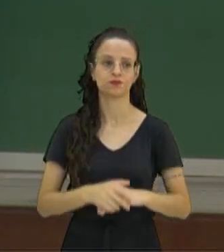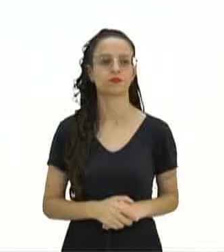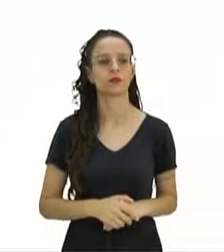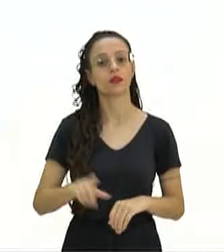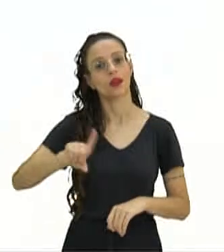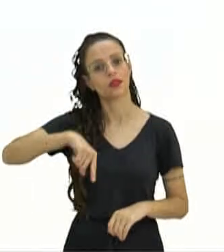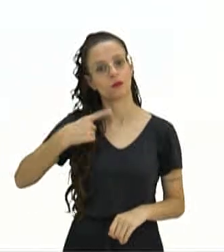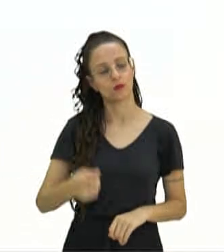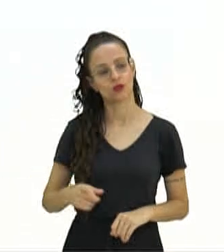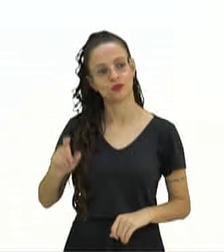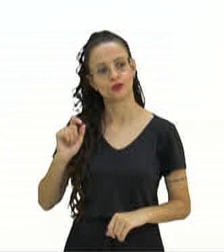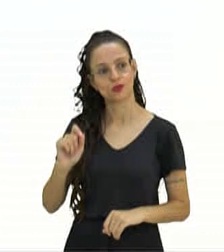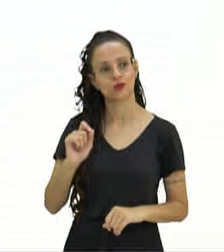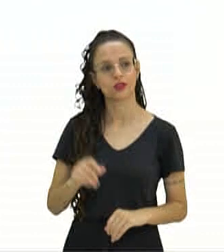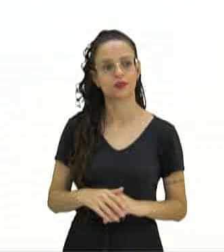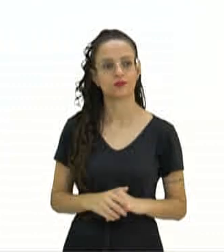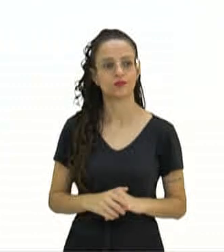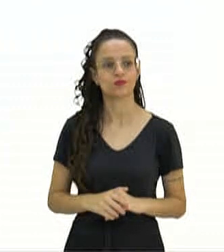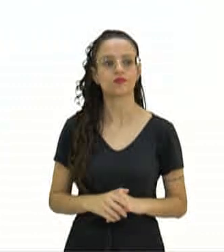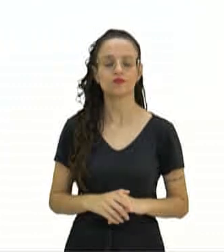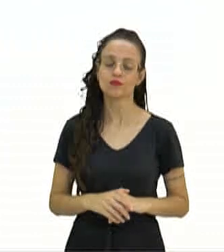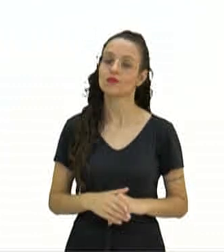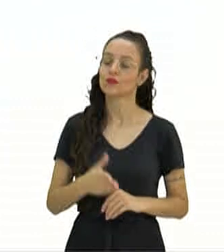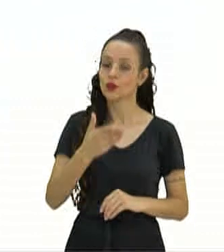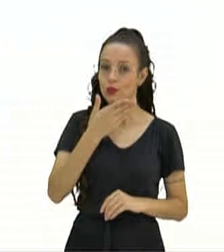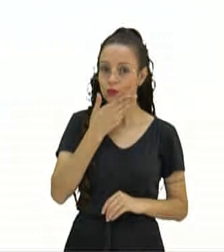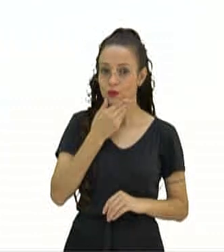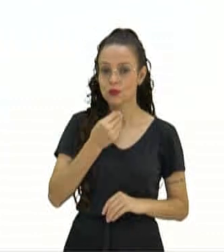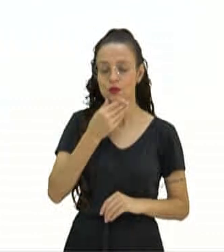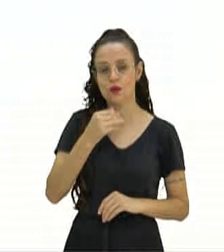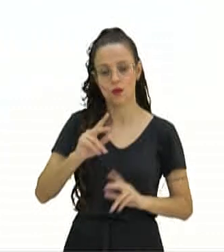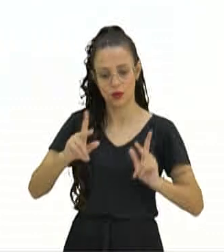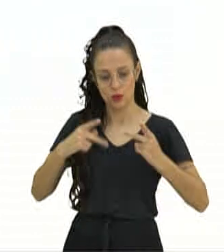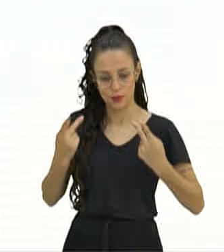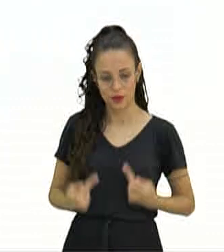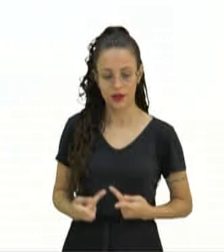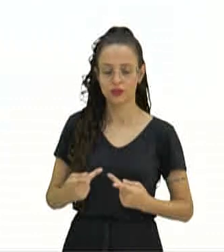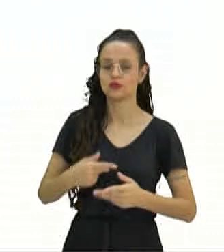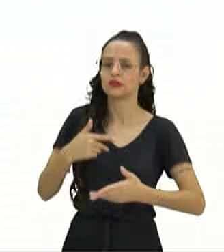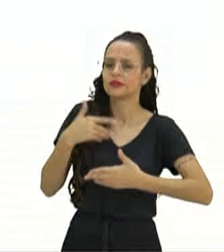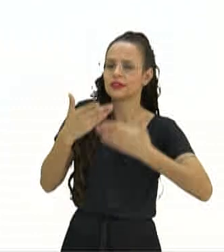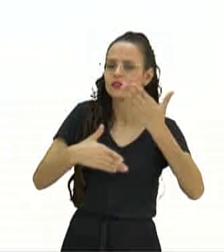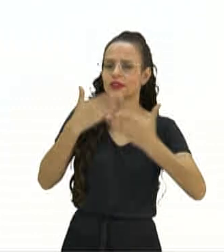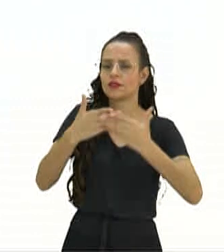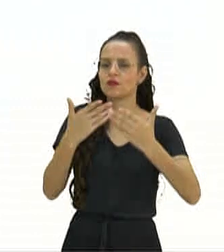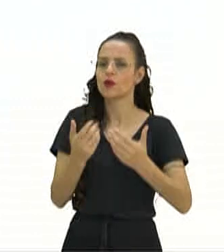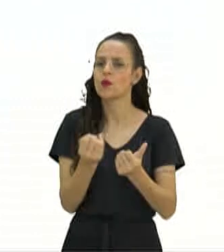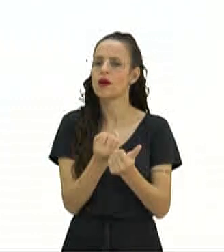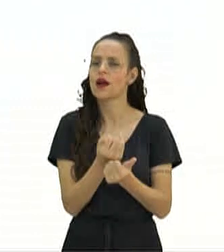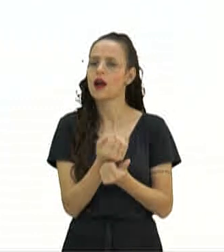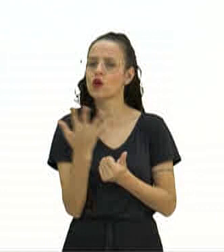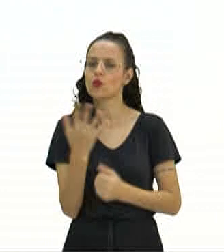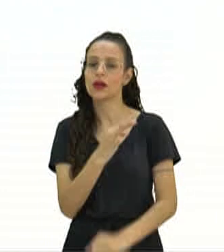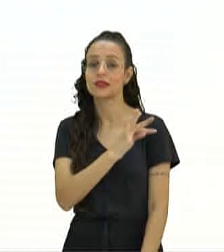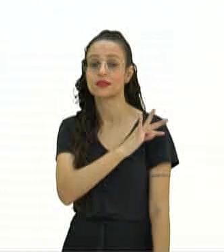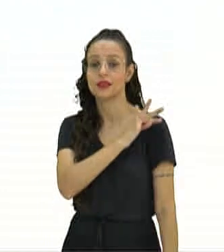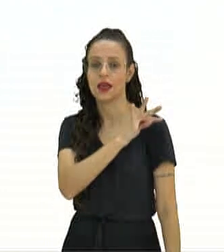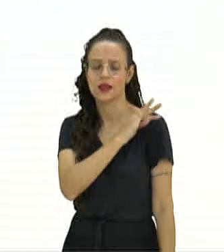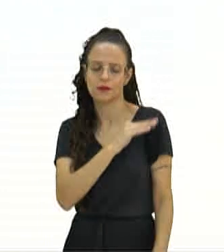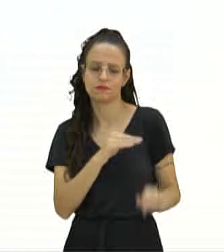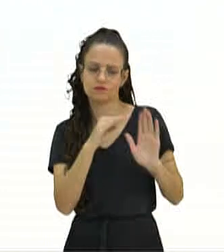que nós vamos ter? O homem desenvolveu algumas técnicas, né? E essas técnicas fizeram com que o ser